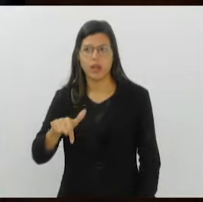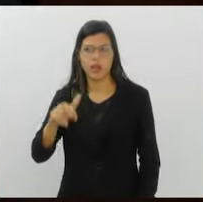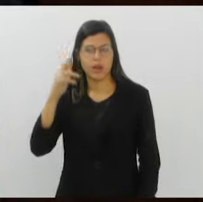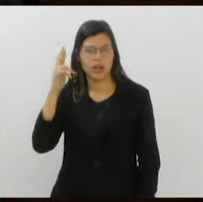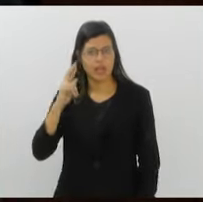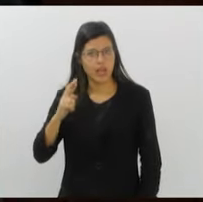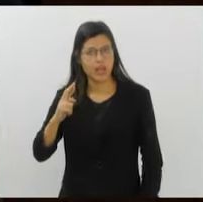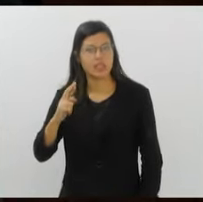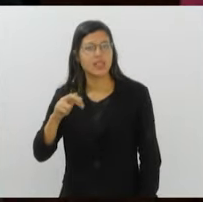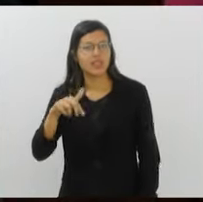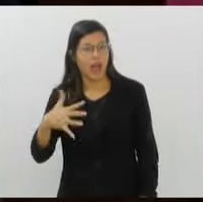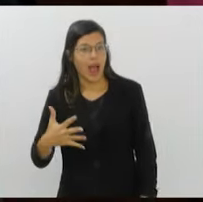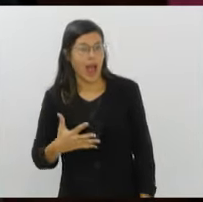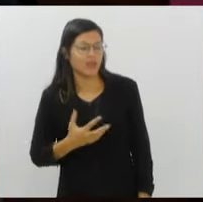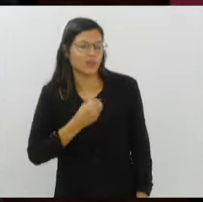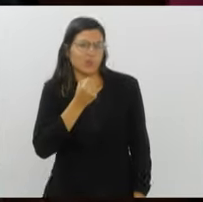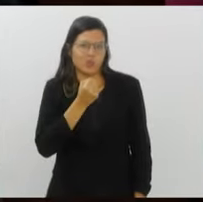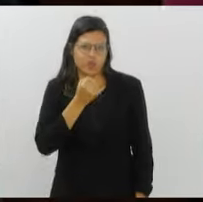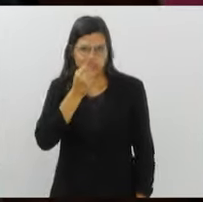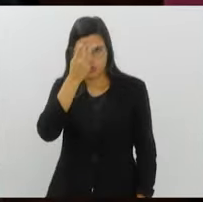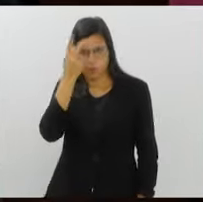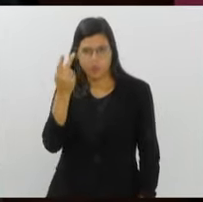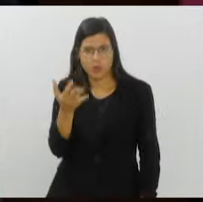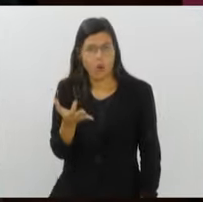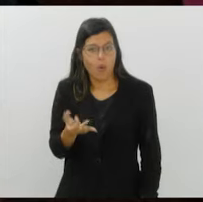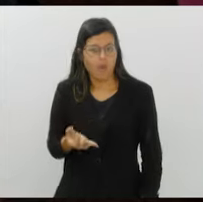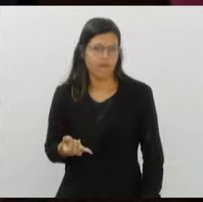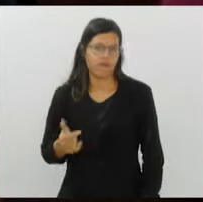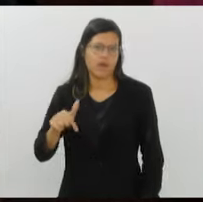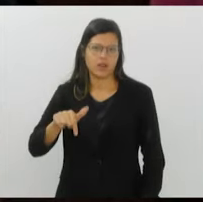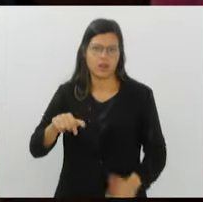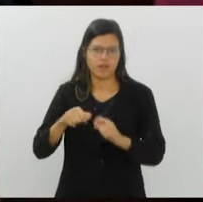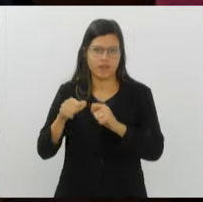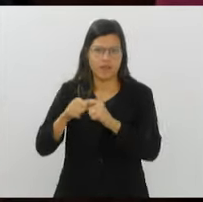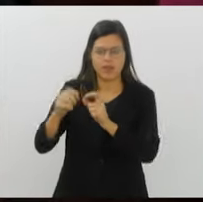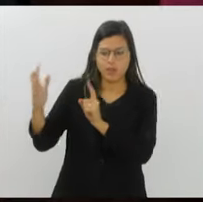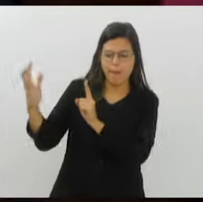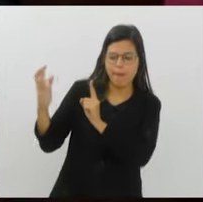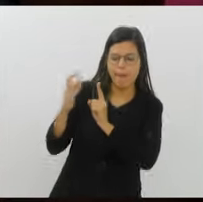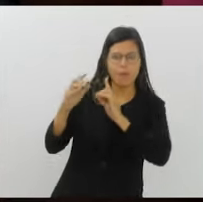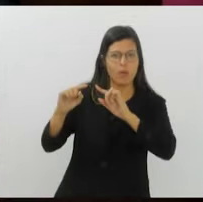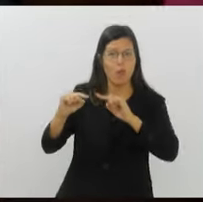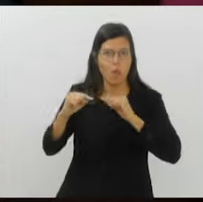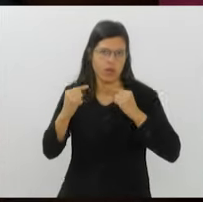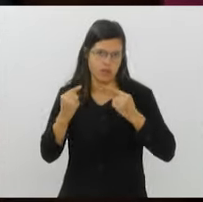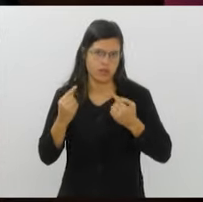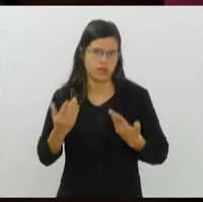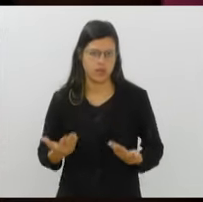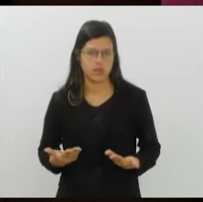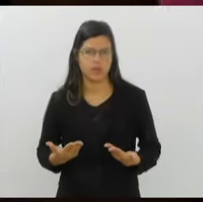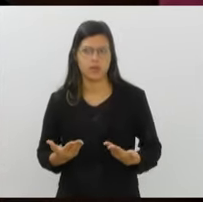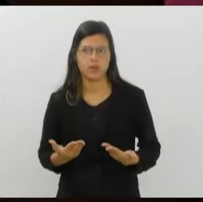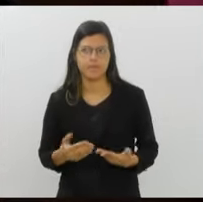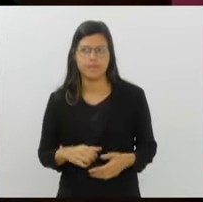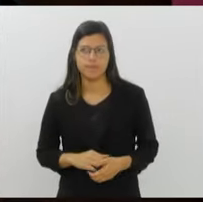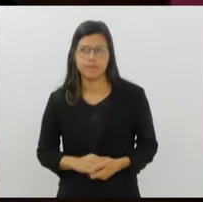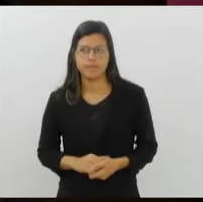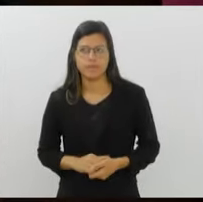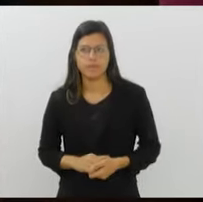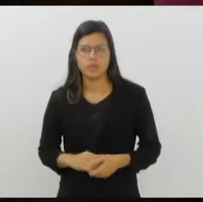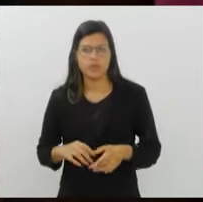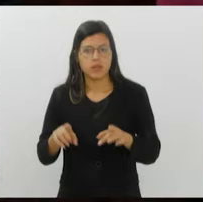assusta esses covardes que faz esse tipo de ameaça para Vossa Excelência, mas